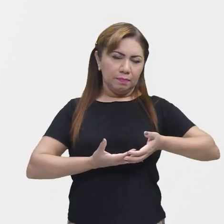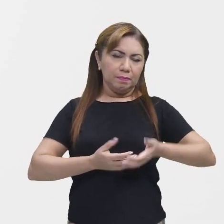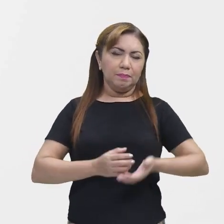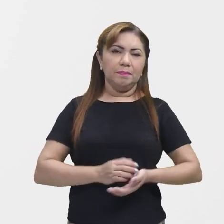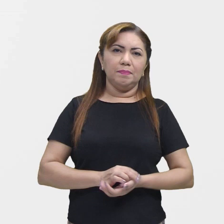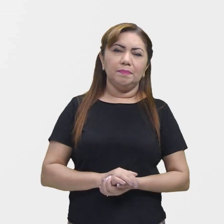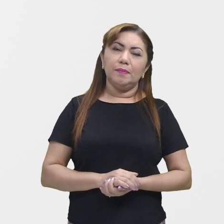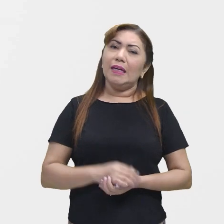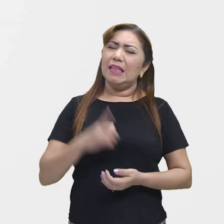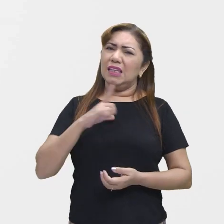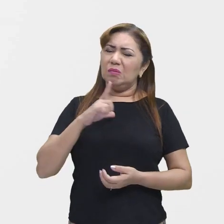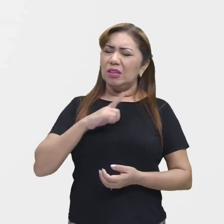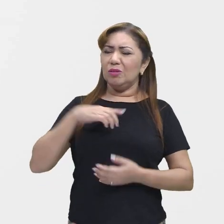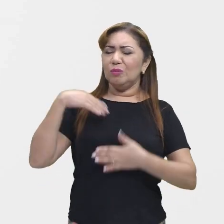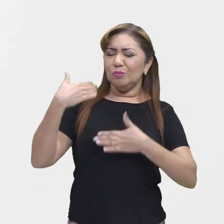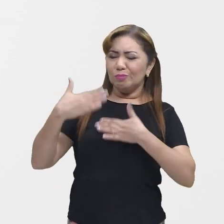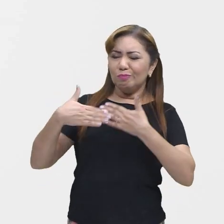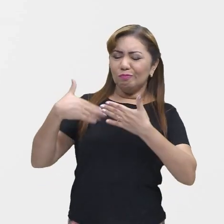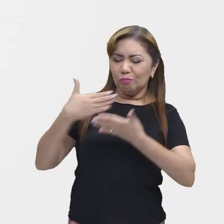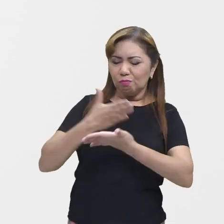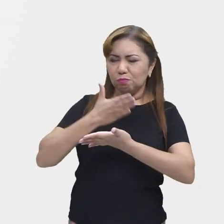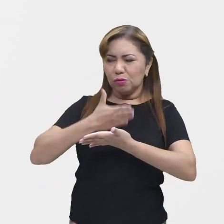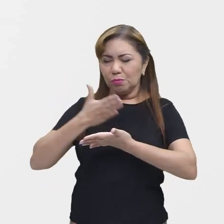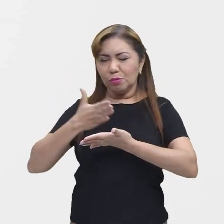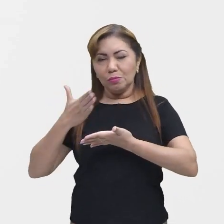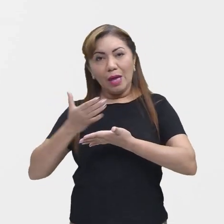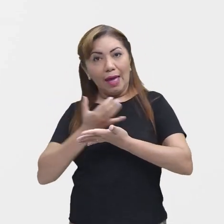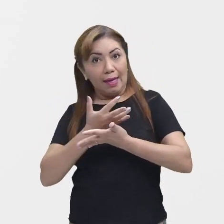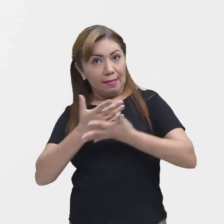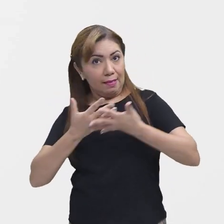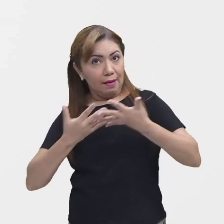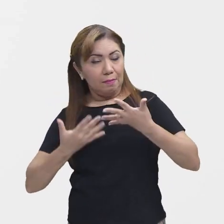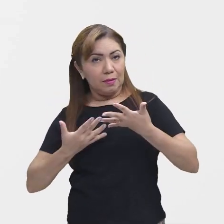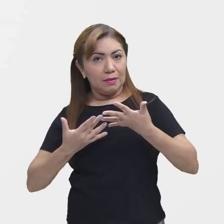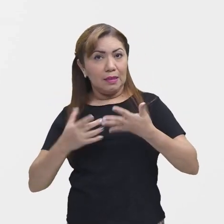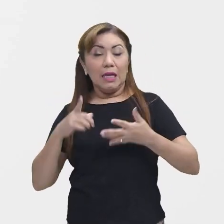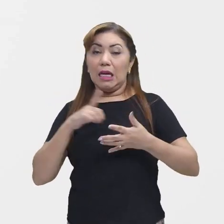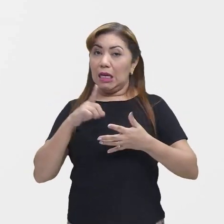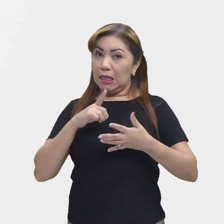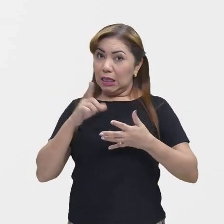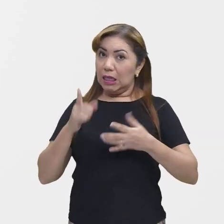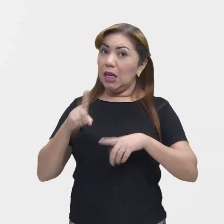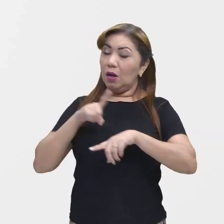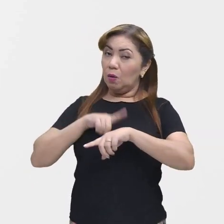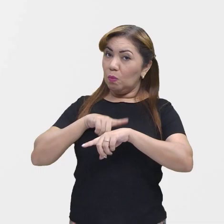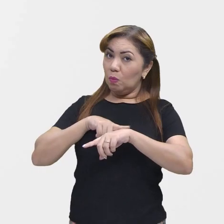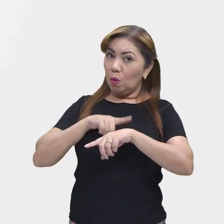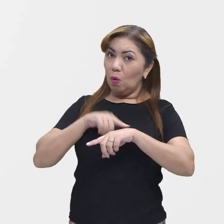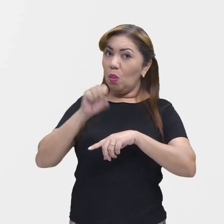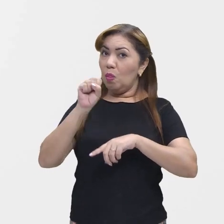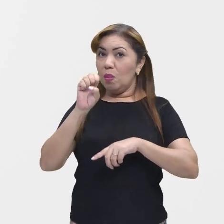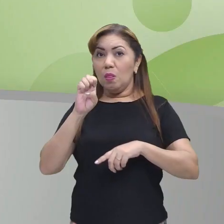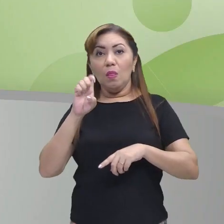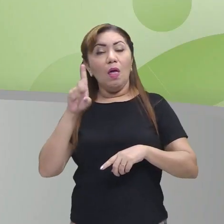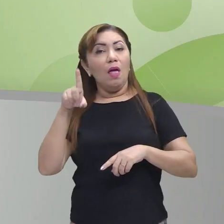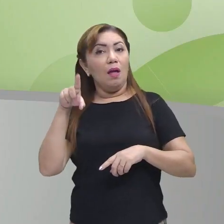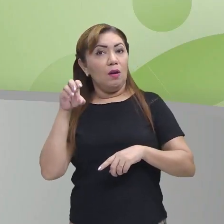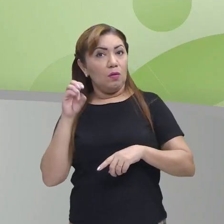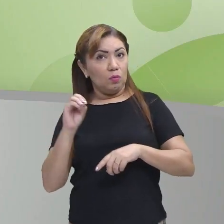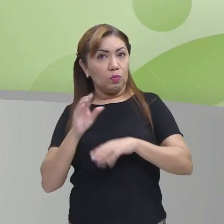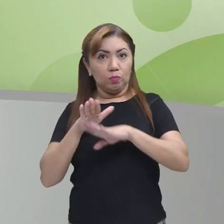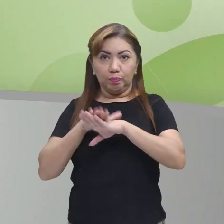Então, é todo um processo que existe, né? E é na relação sexual que eles vão unir